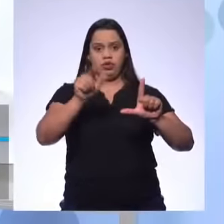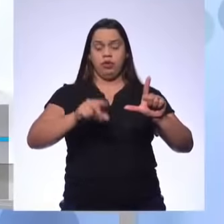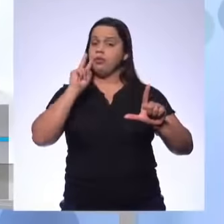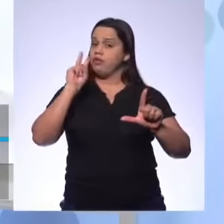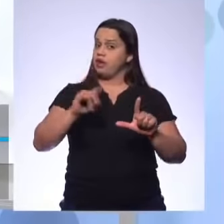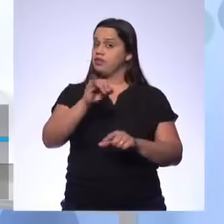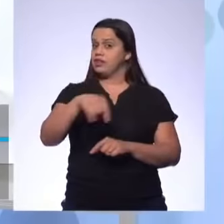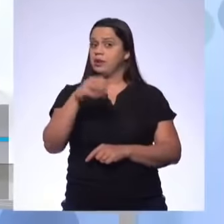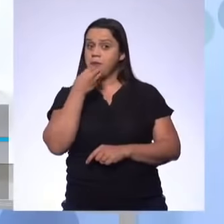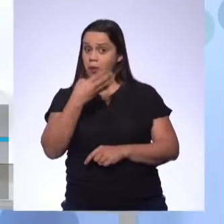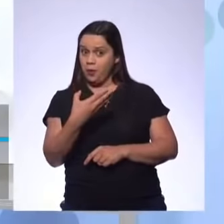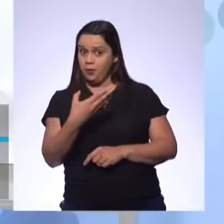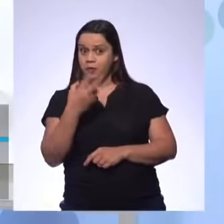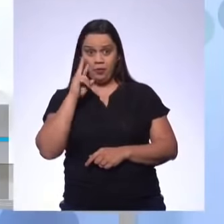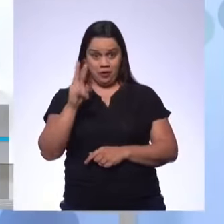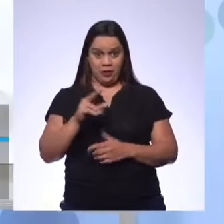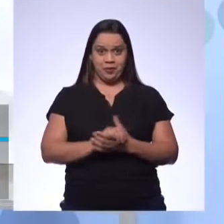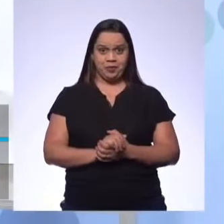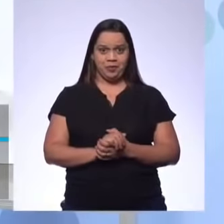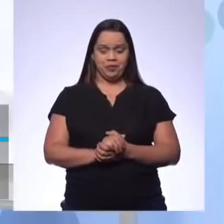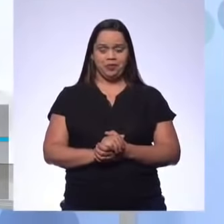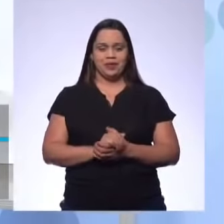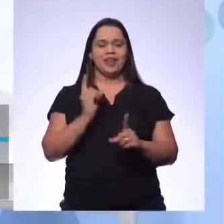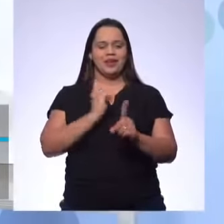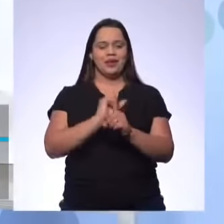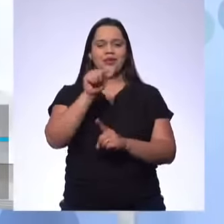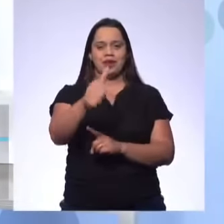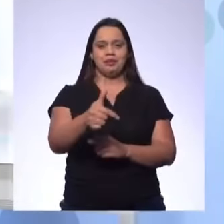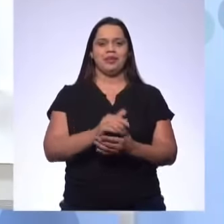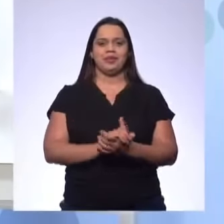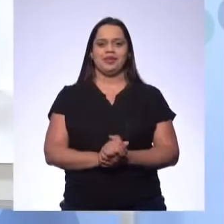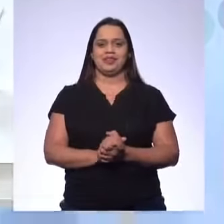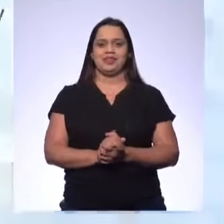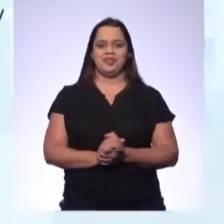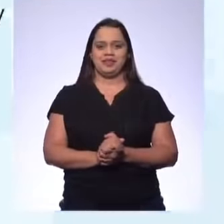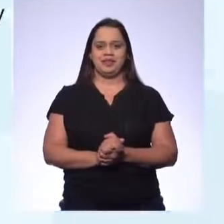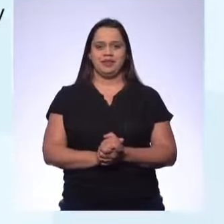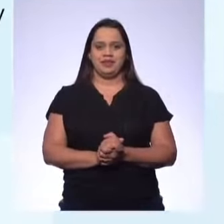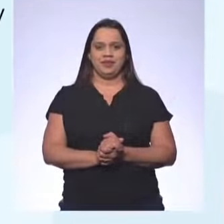vocês estão bons, né? See you later, eu te vejo daqui a pouco.